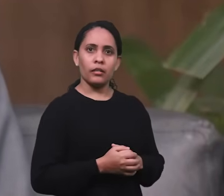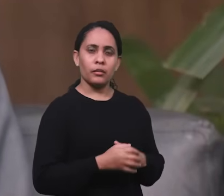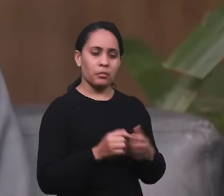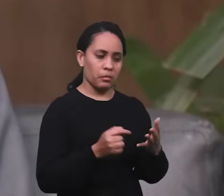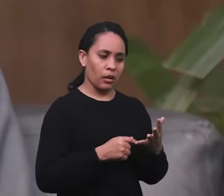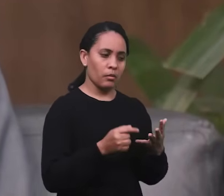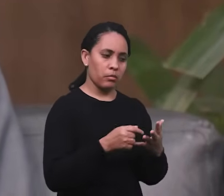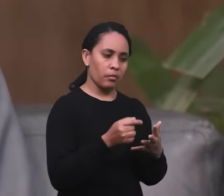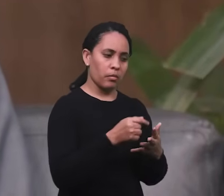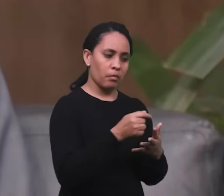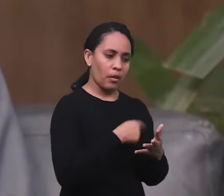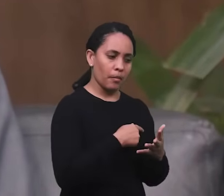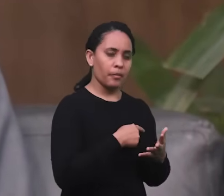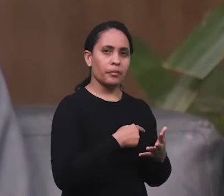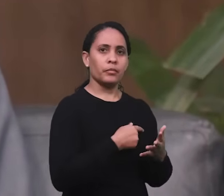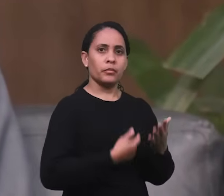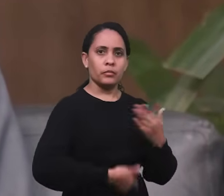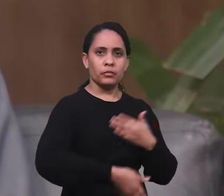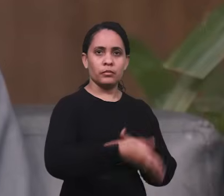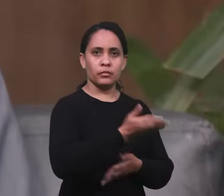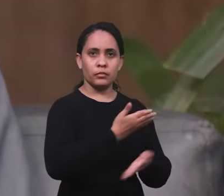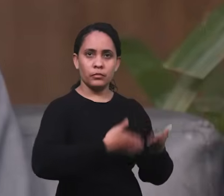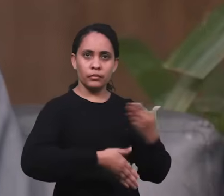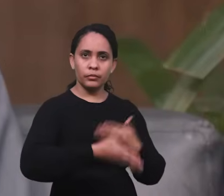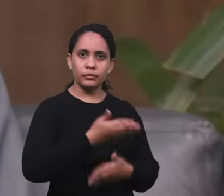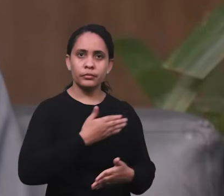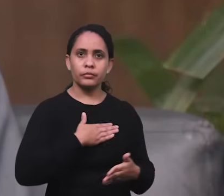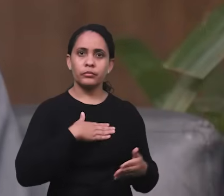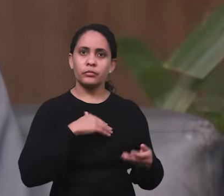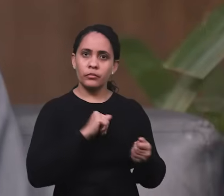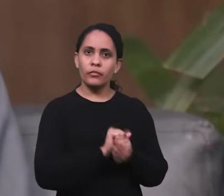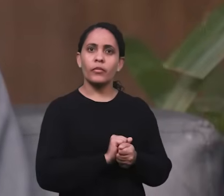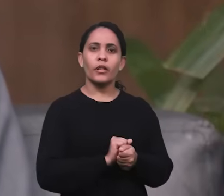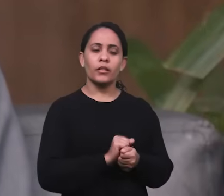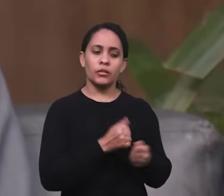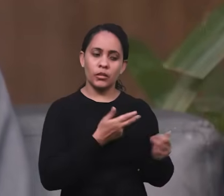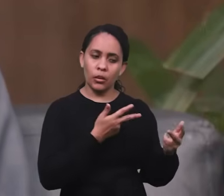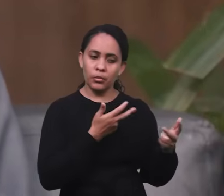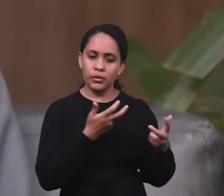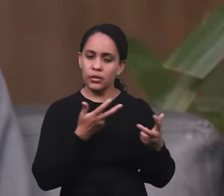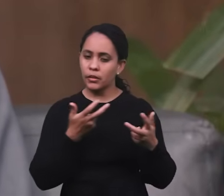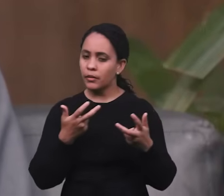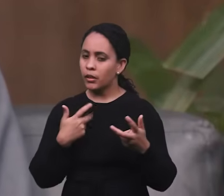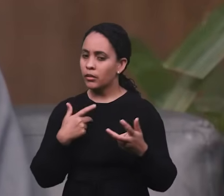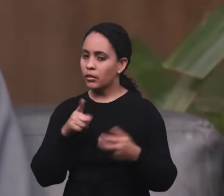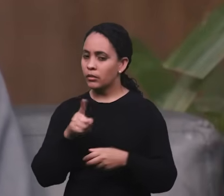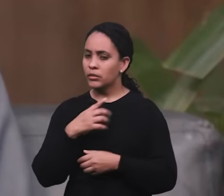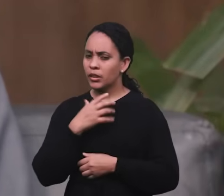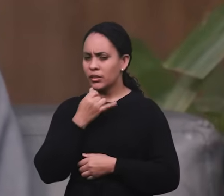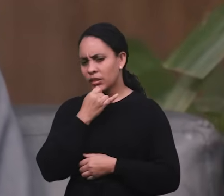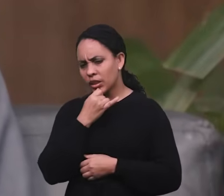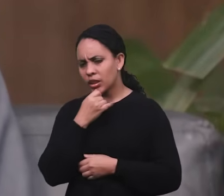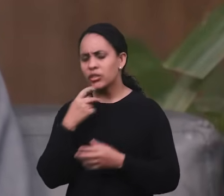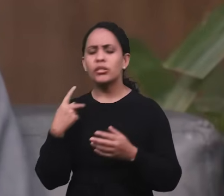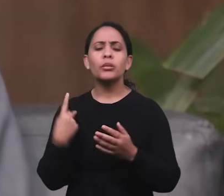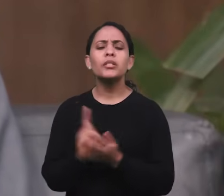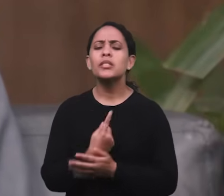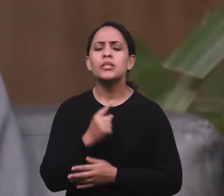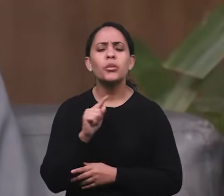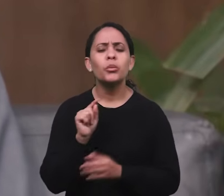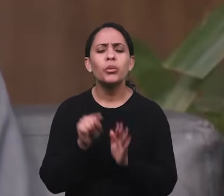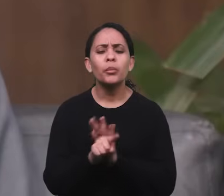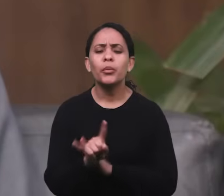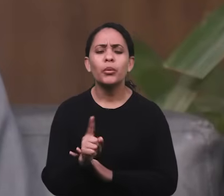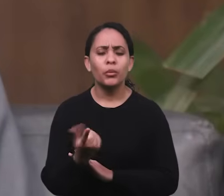o papel do pai, É né? Do verdade. diálogo, dessa participação diária, de você estar observando, ó, aquele filho está chateado.